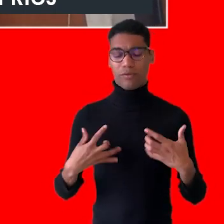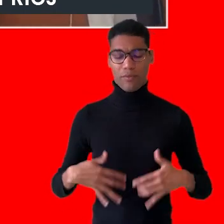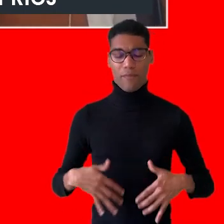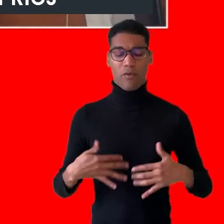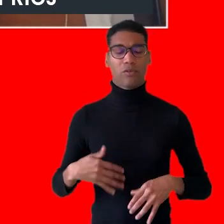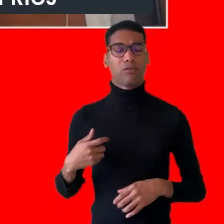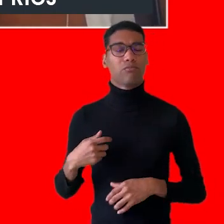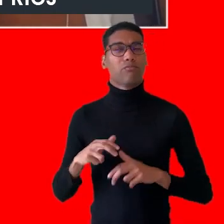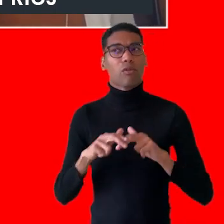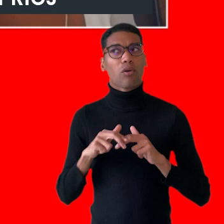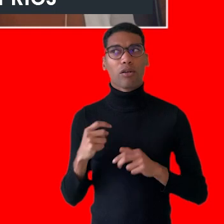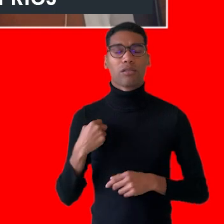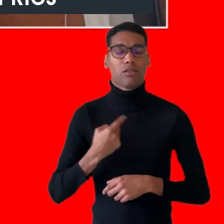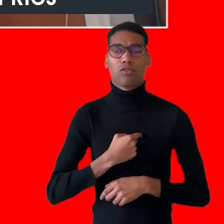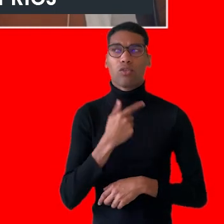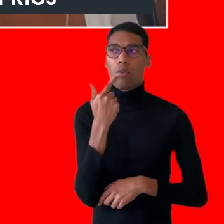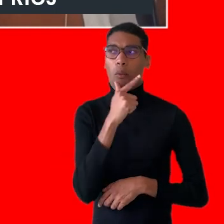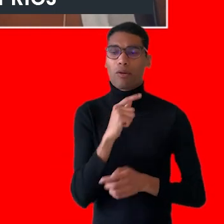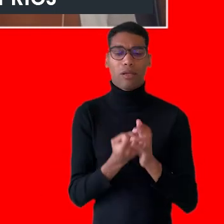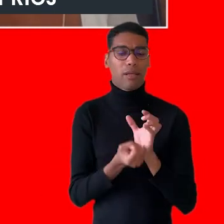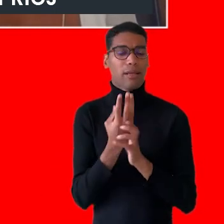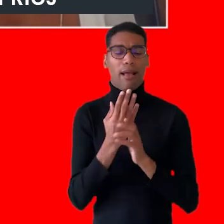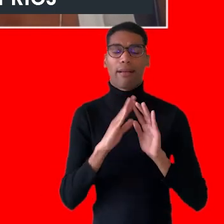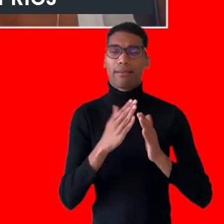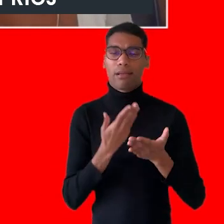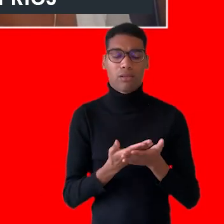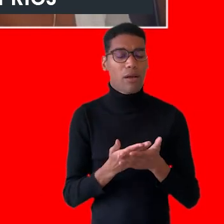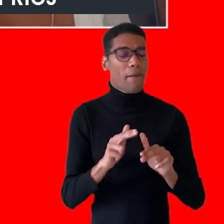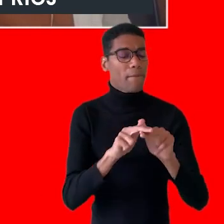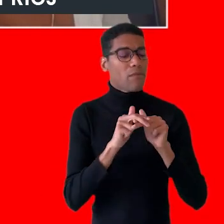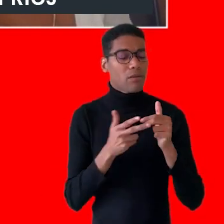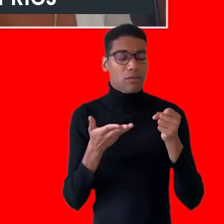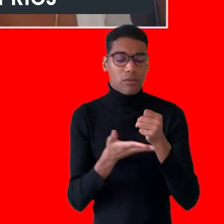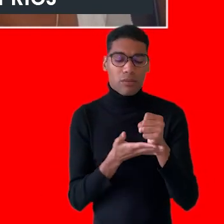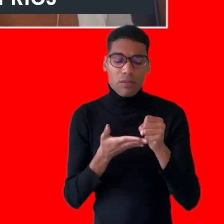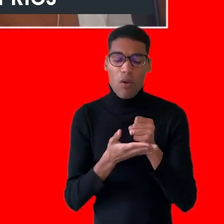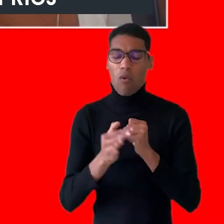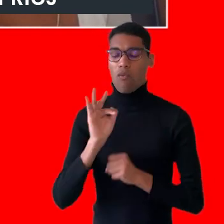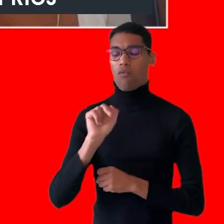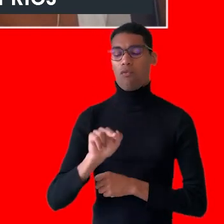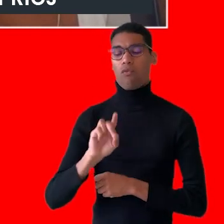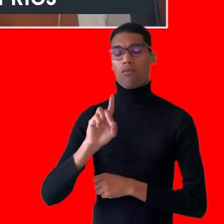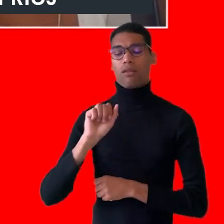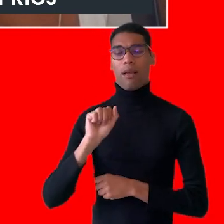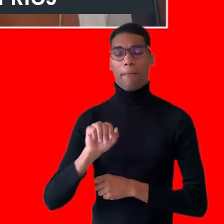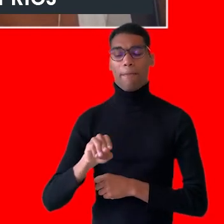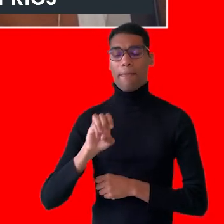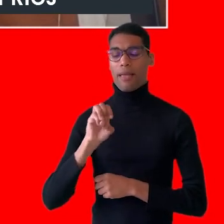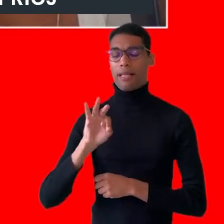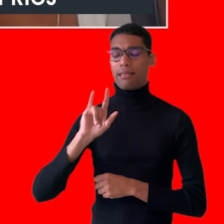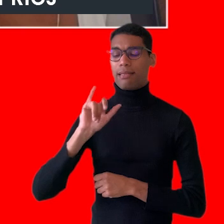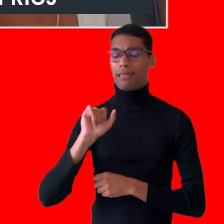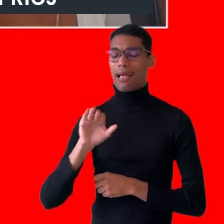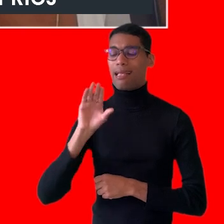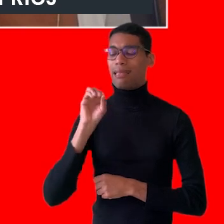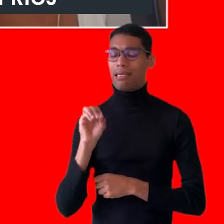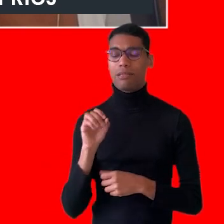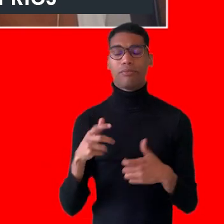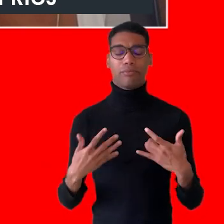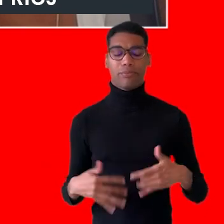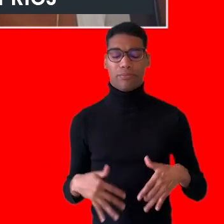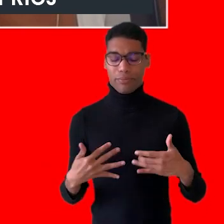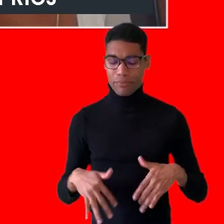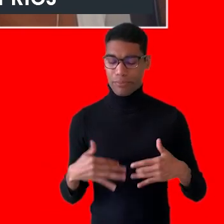implantar aqui, né, nas escolas, por conta do fundamentalismo, que é muito intenso, né, que